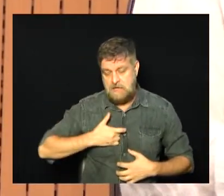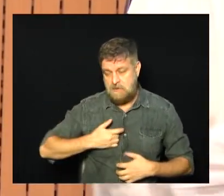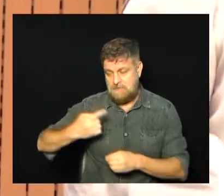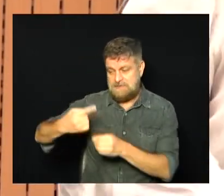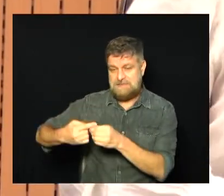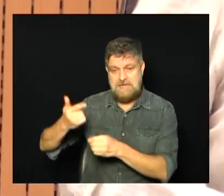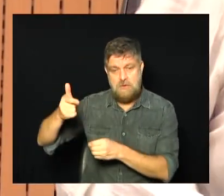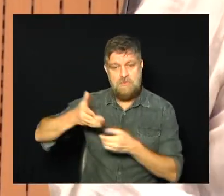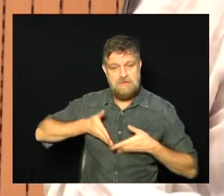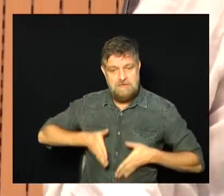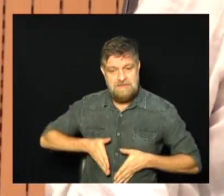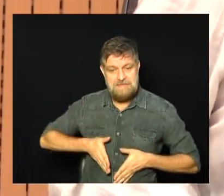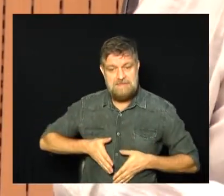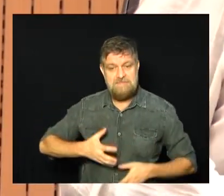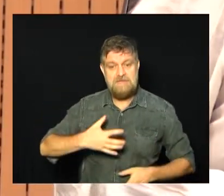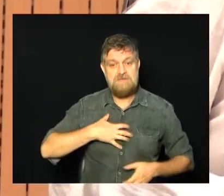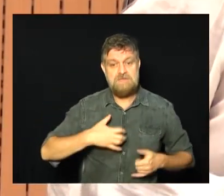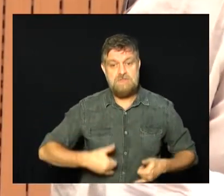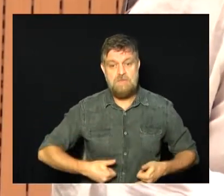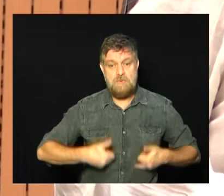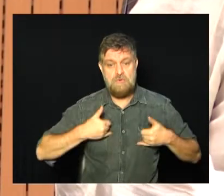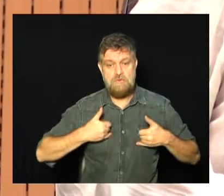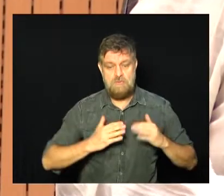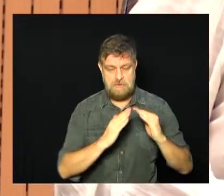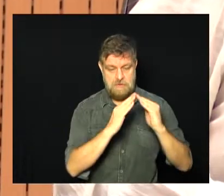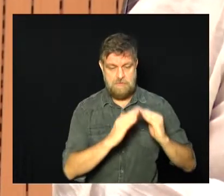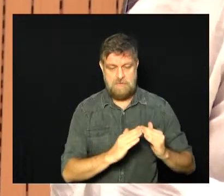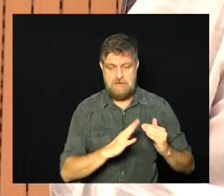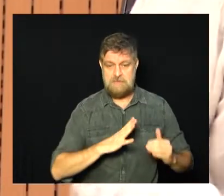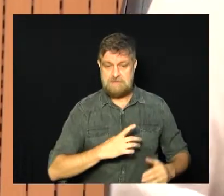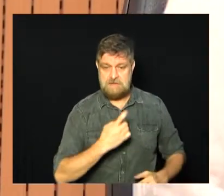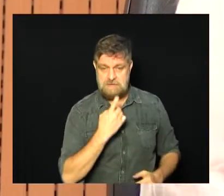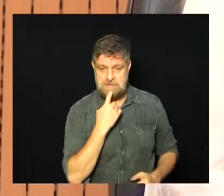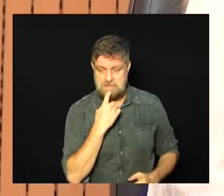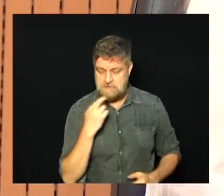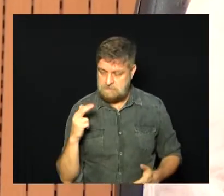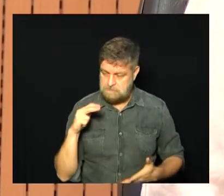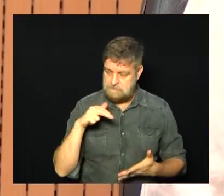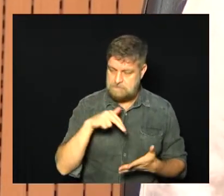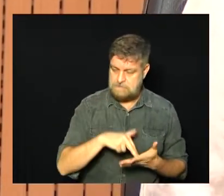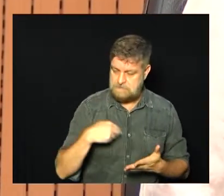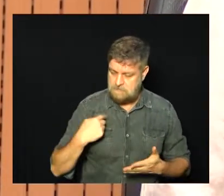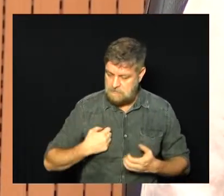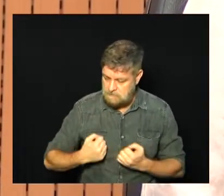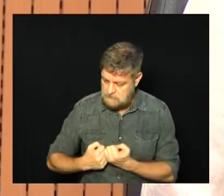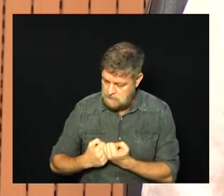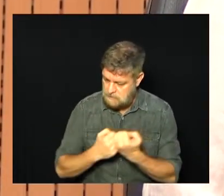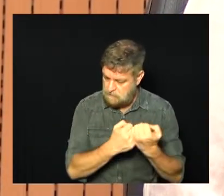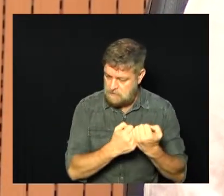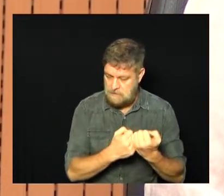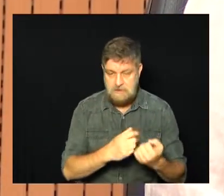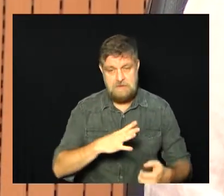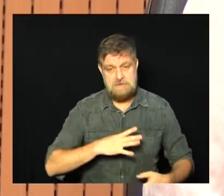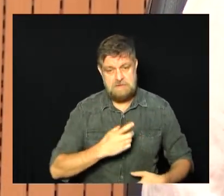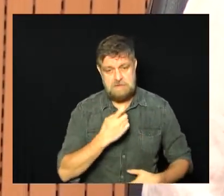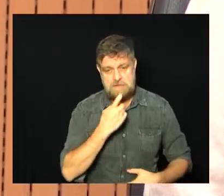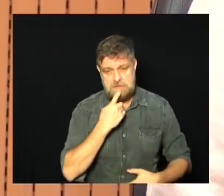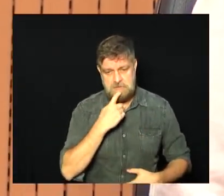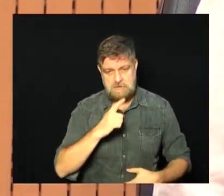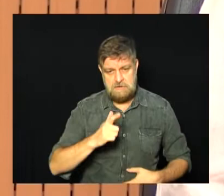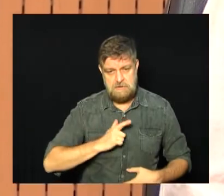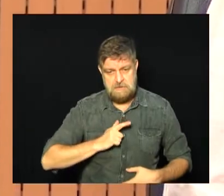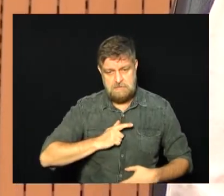tenho muito orgulho de morar em Campinas. E se a gente puder contribuir para fazer da nossa cidade,